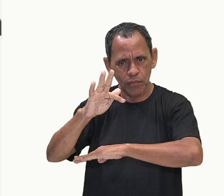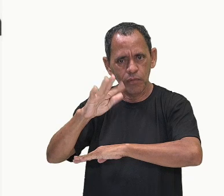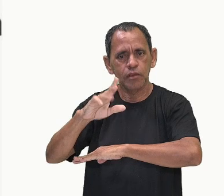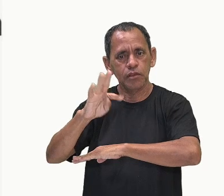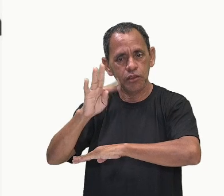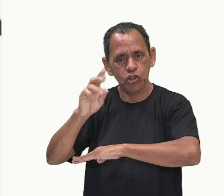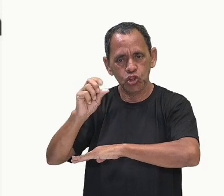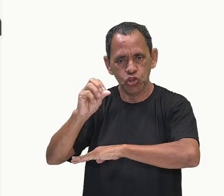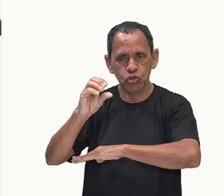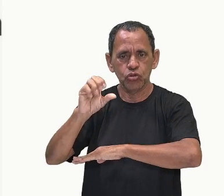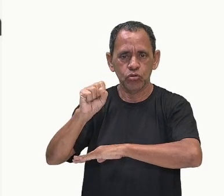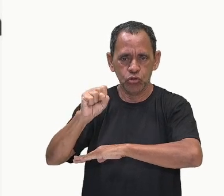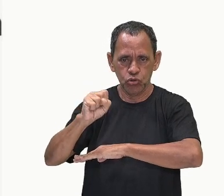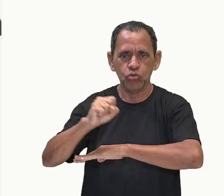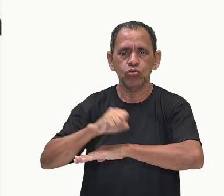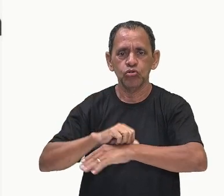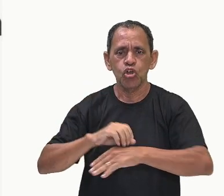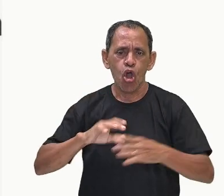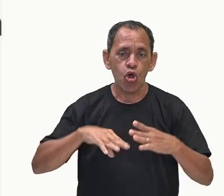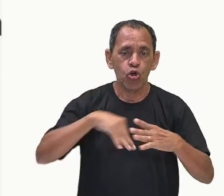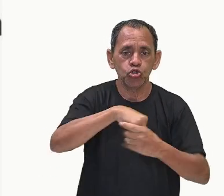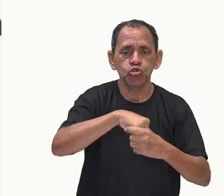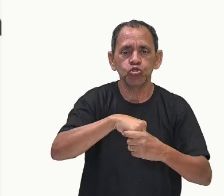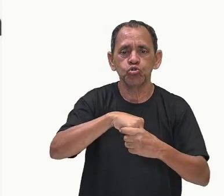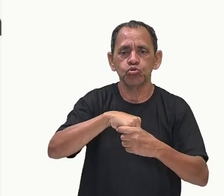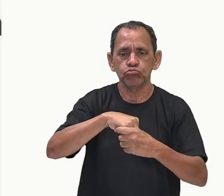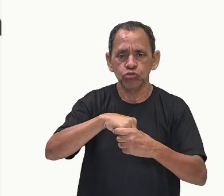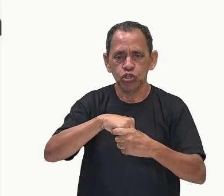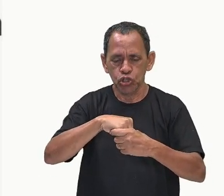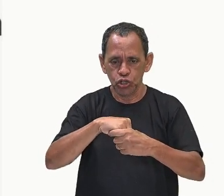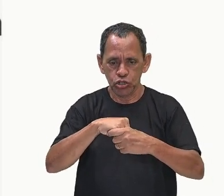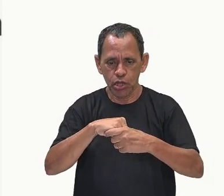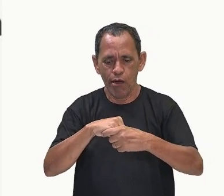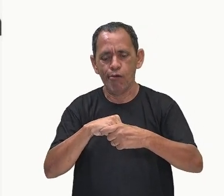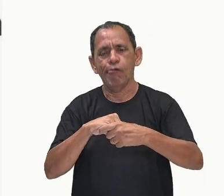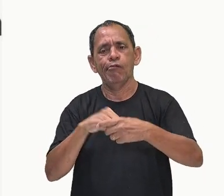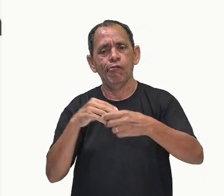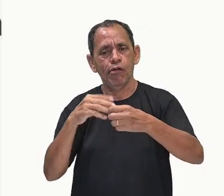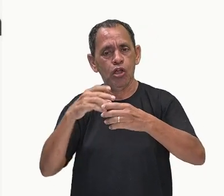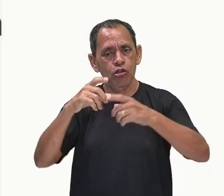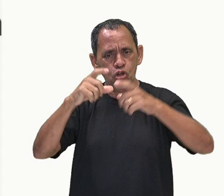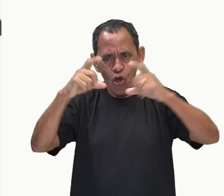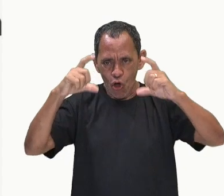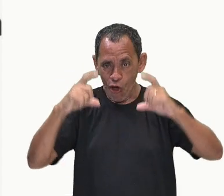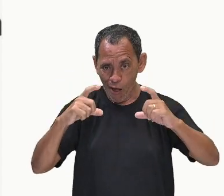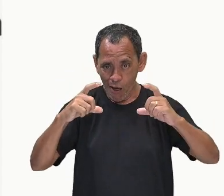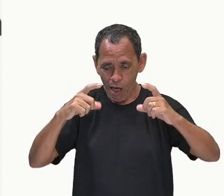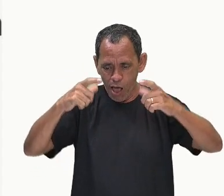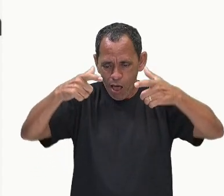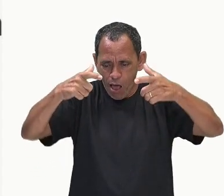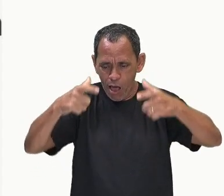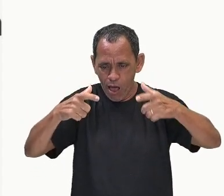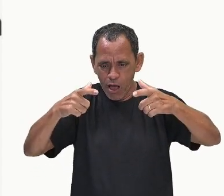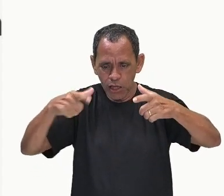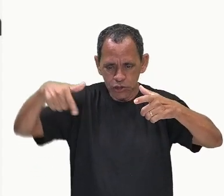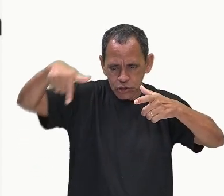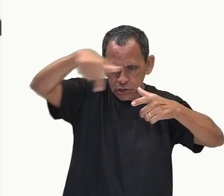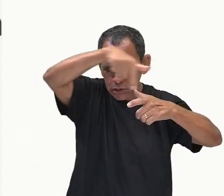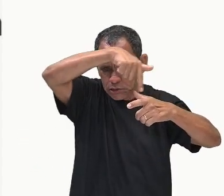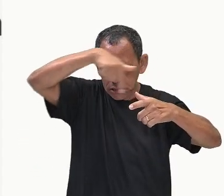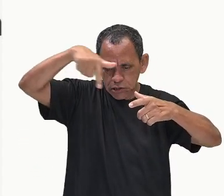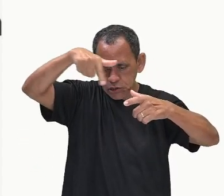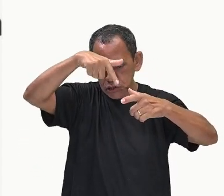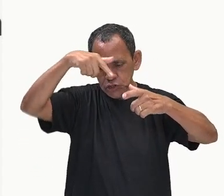estar dentre esses dois planos, tá bom? Considerando aí